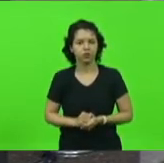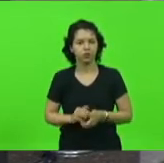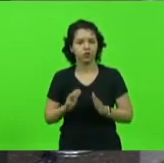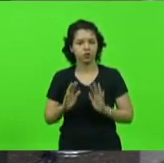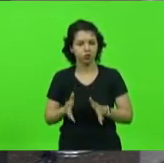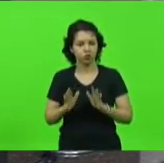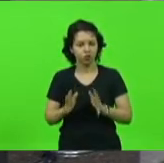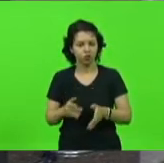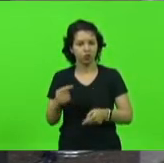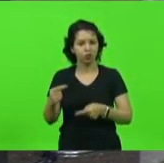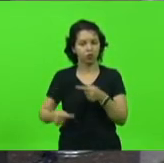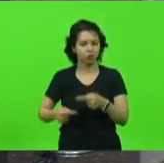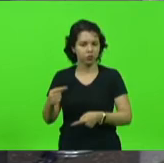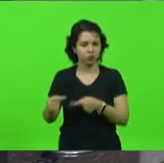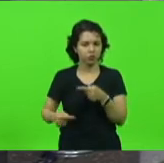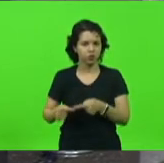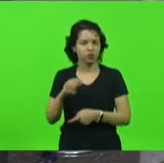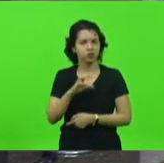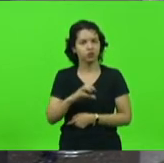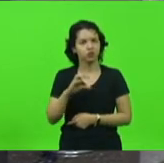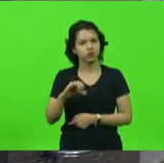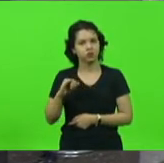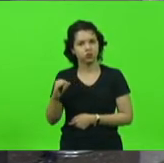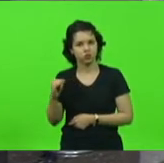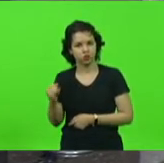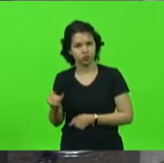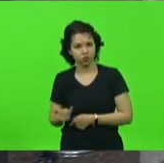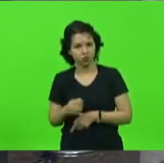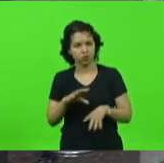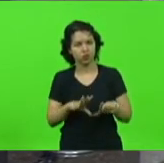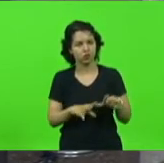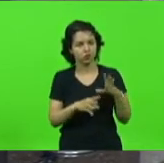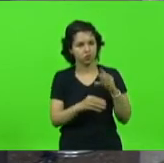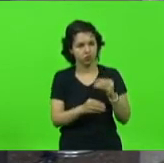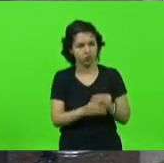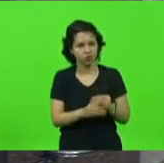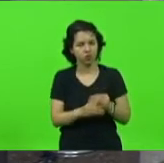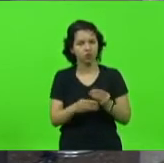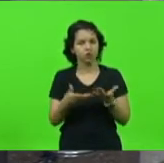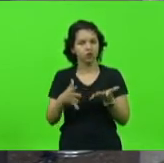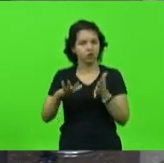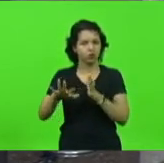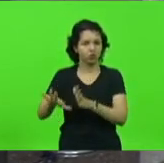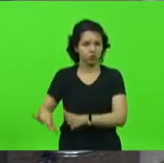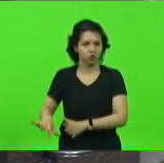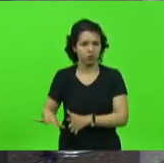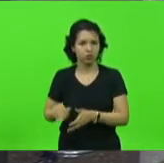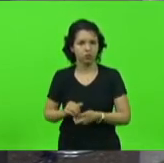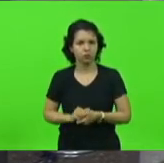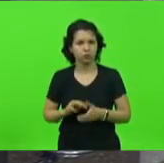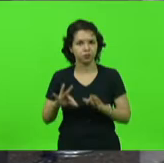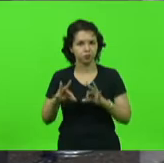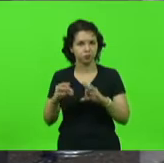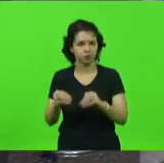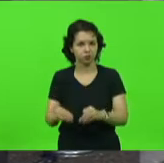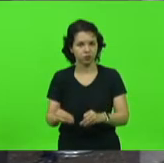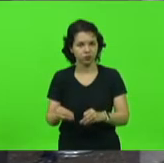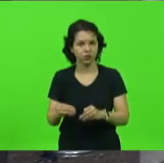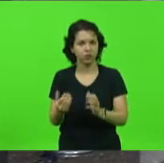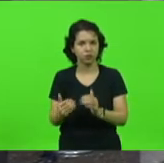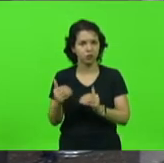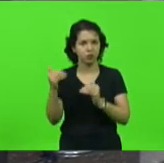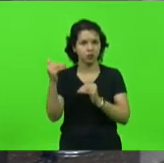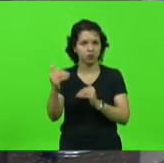pela Comissão de Constituição e Justiça. Essa emenda foi rejeitada por todos os, pela maioria dos